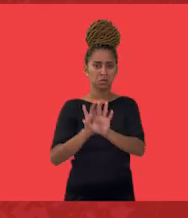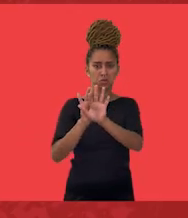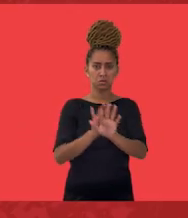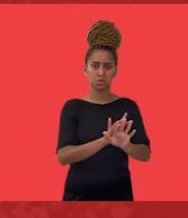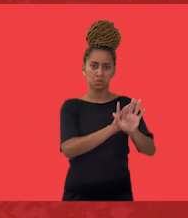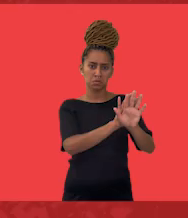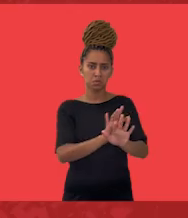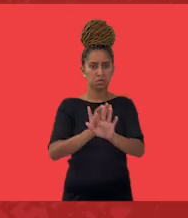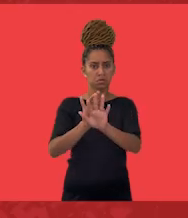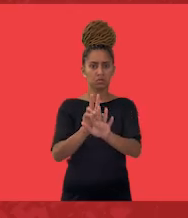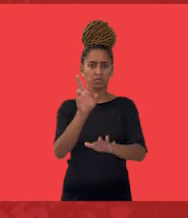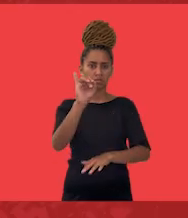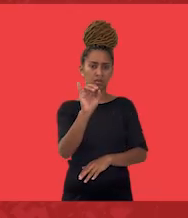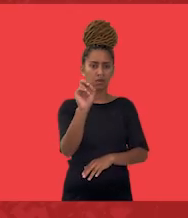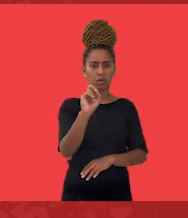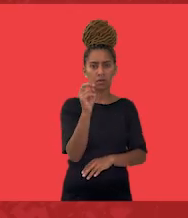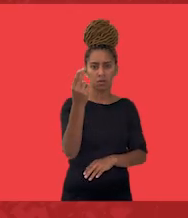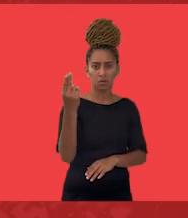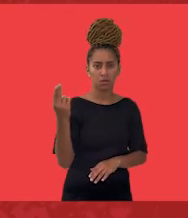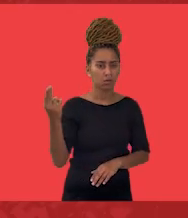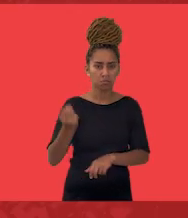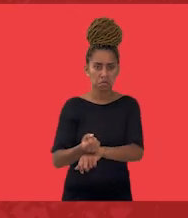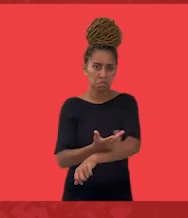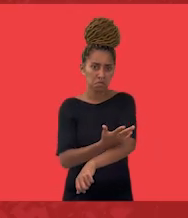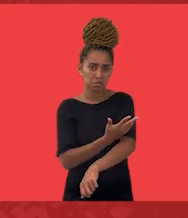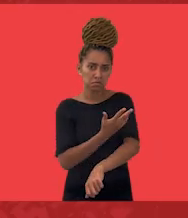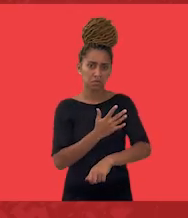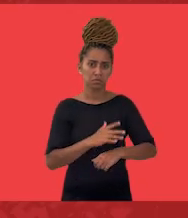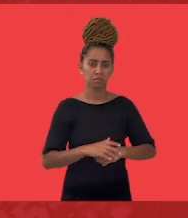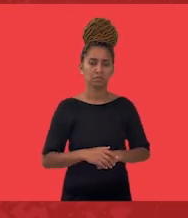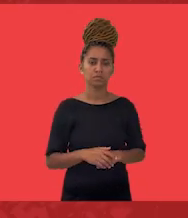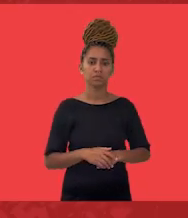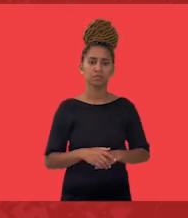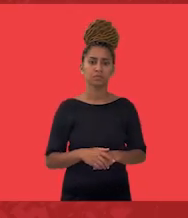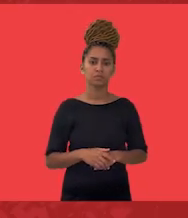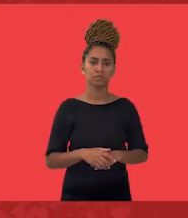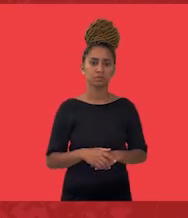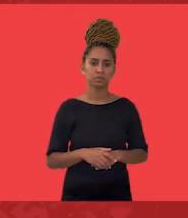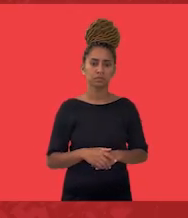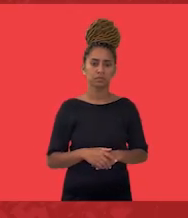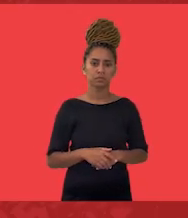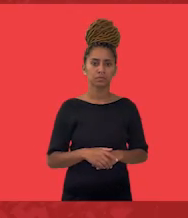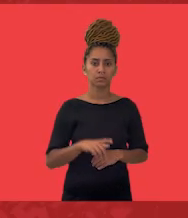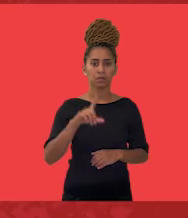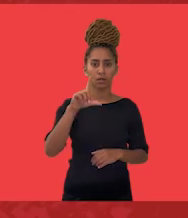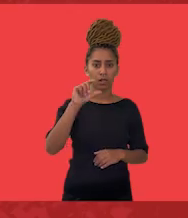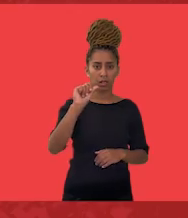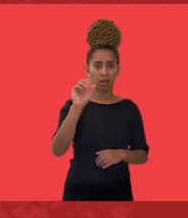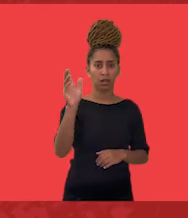nuca arrepiada de uma mulher dada a jogos de azar. Temperatura